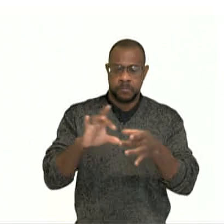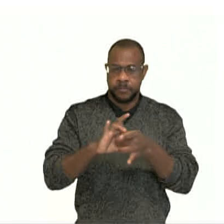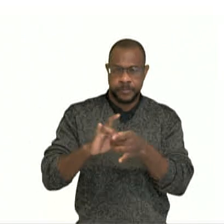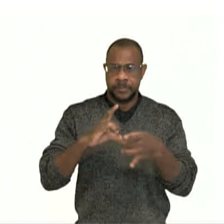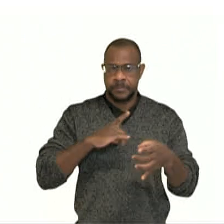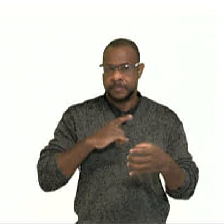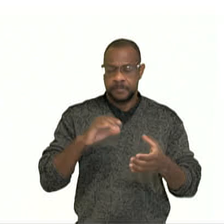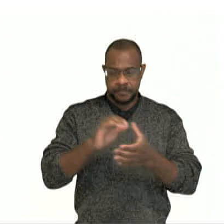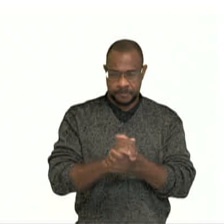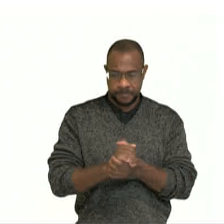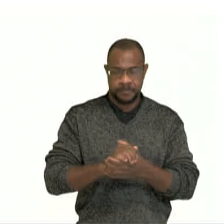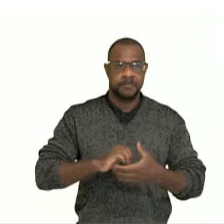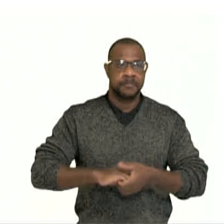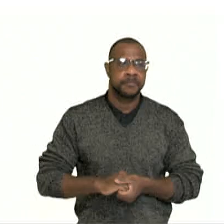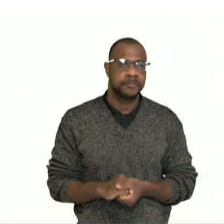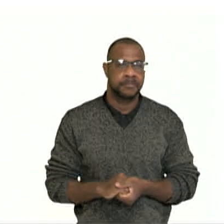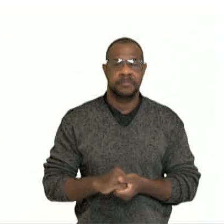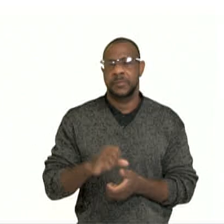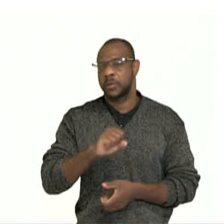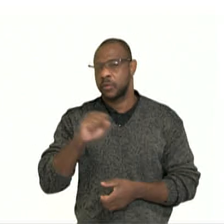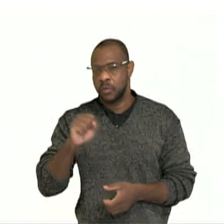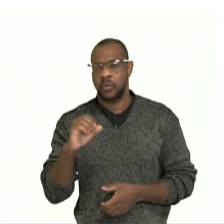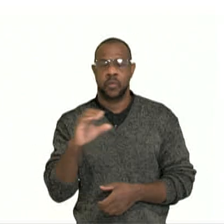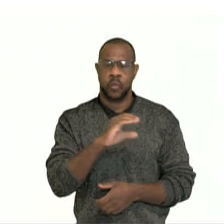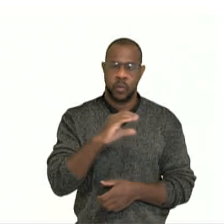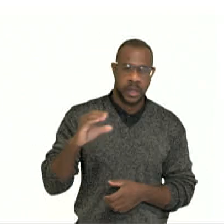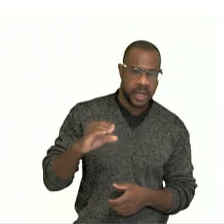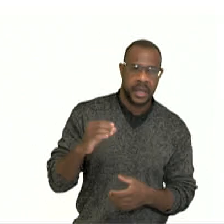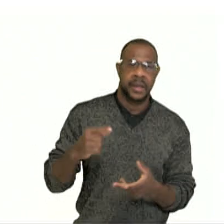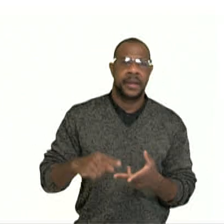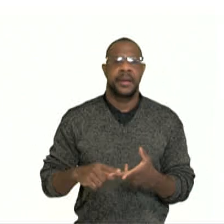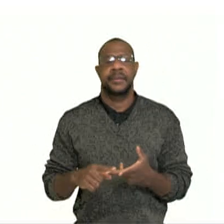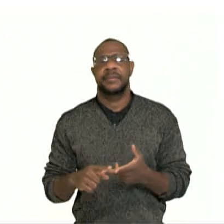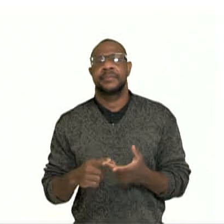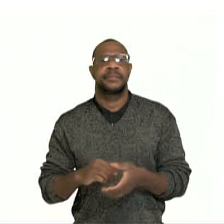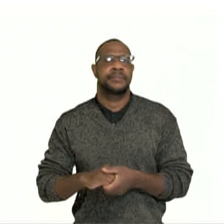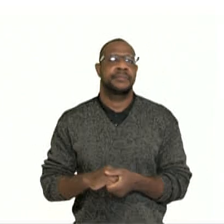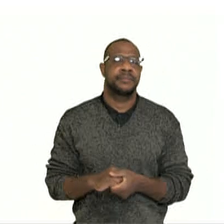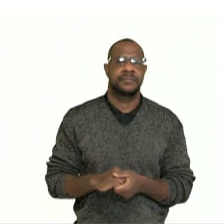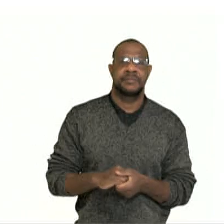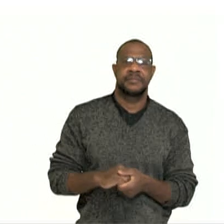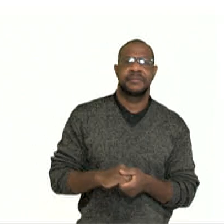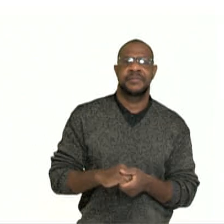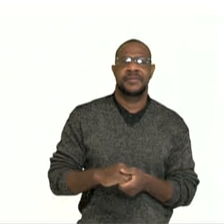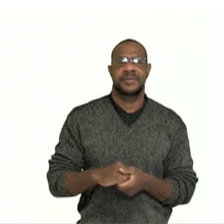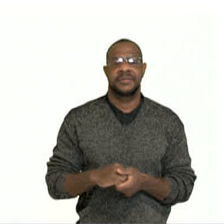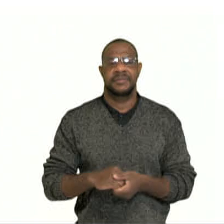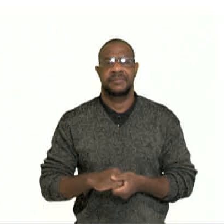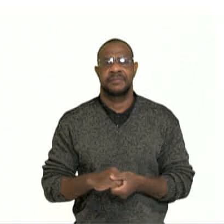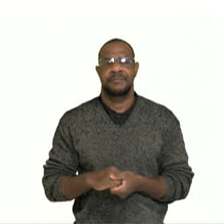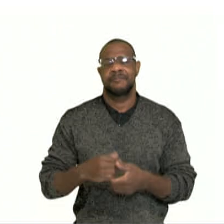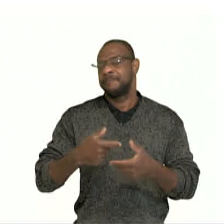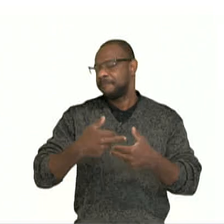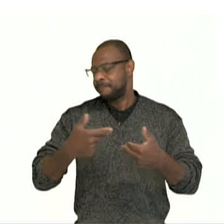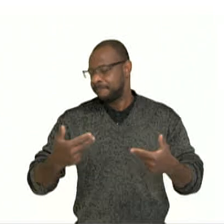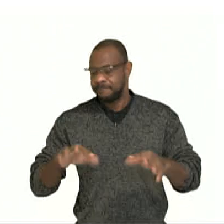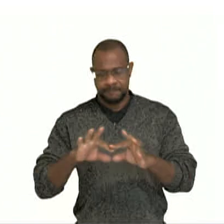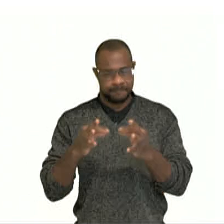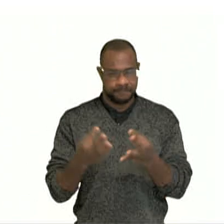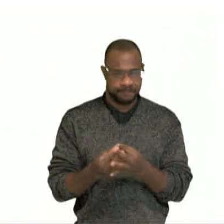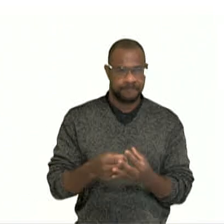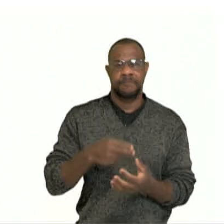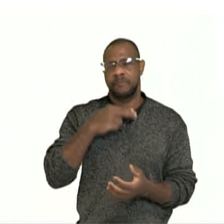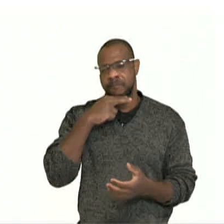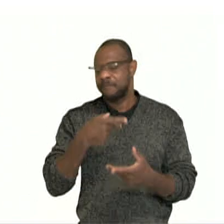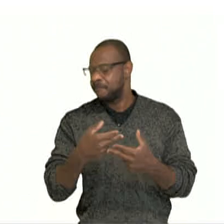de casamento. Sogra, sogro, cunhado, son-in-law, genro, daughter-in-law, nora. Então,